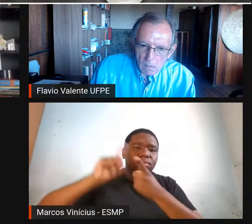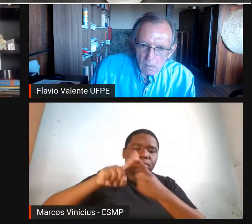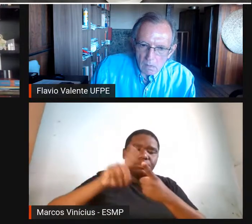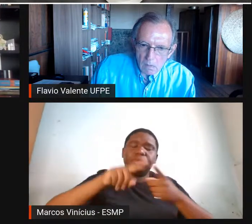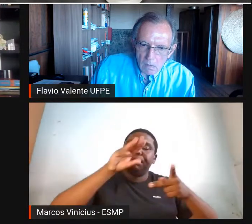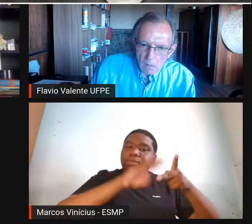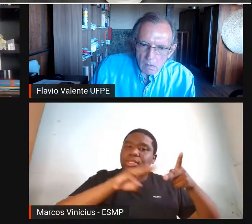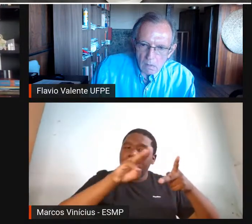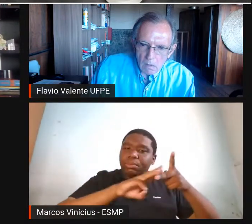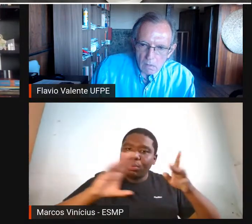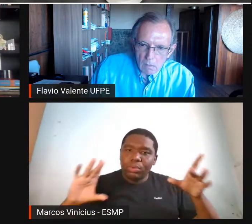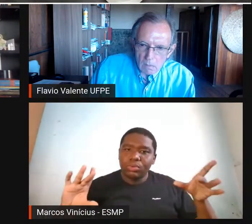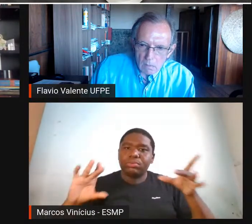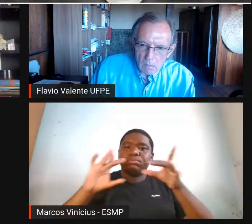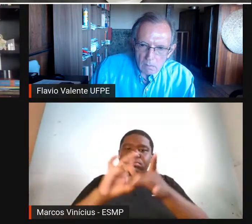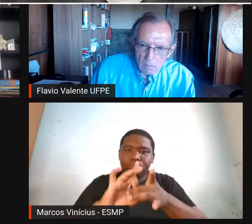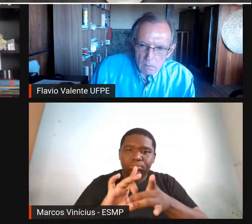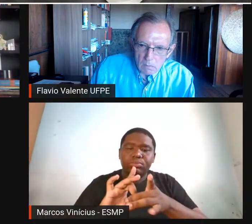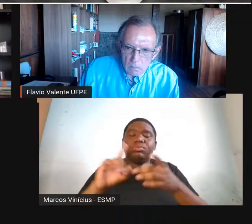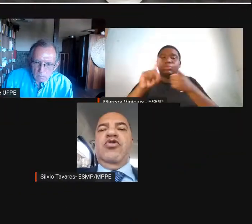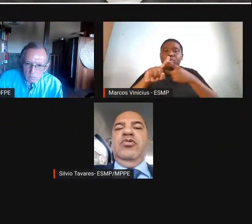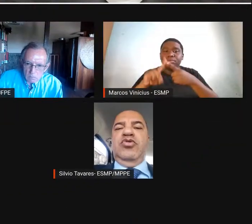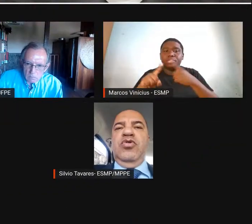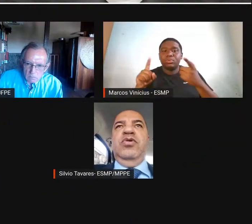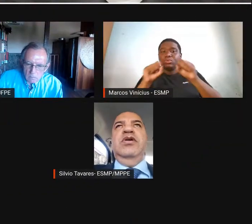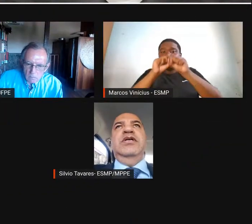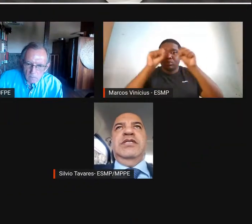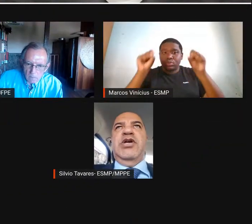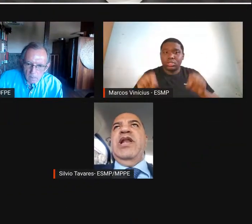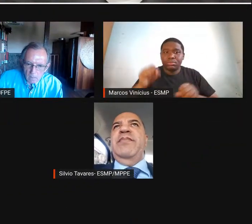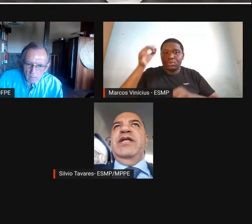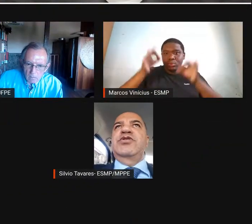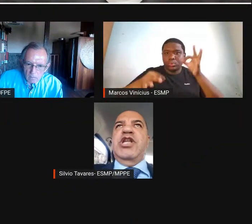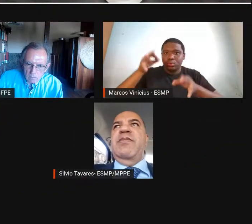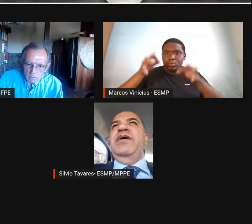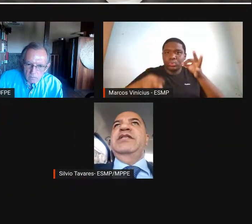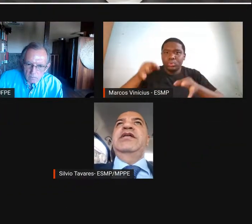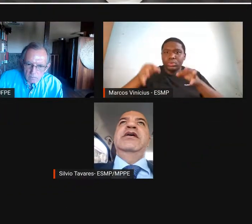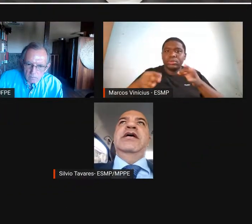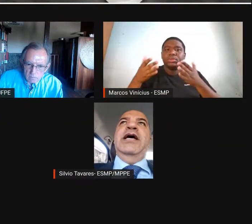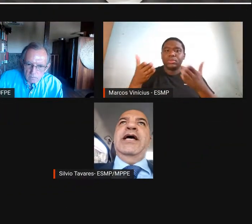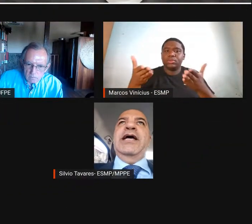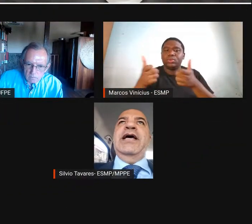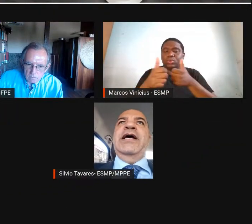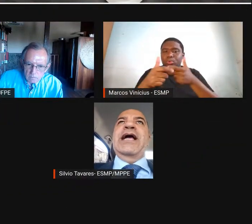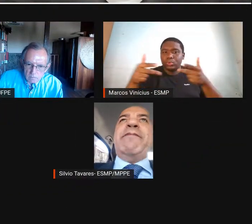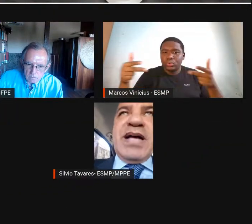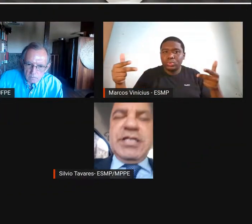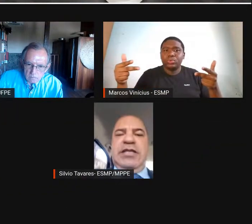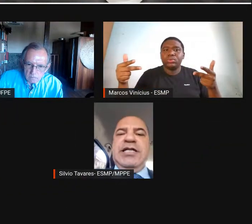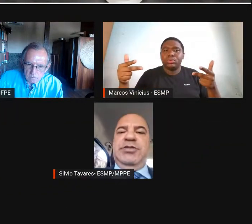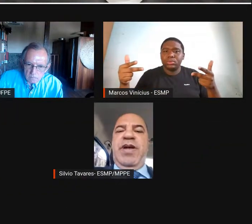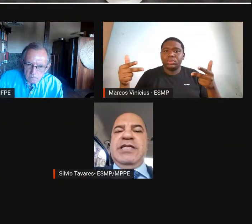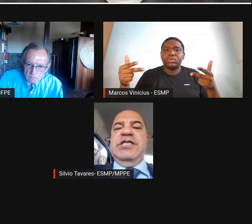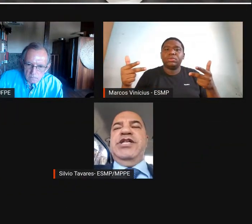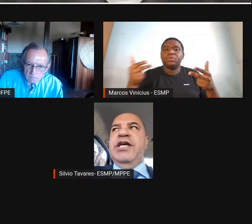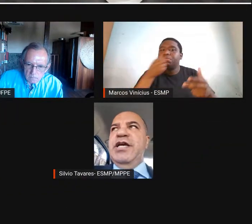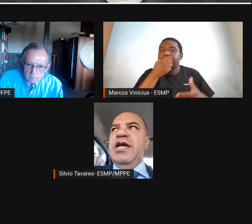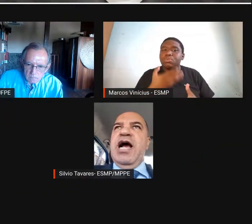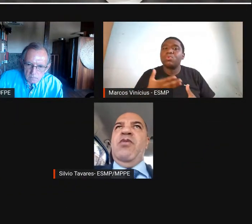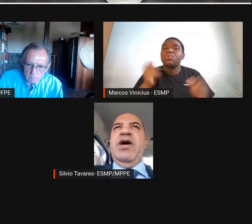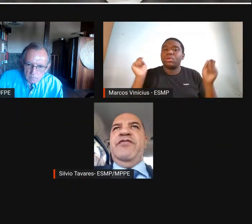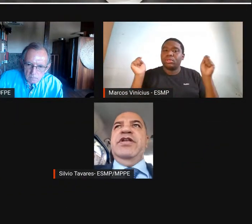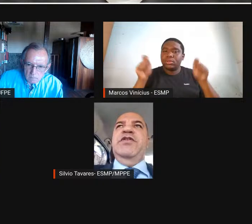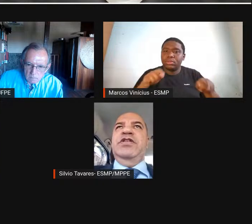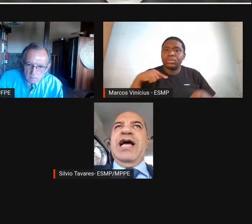engajado, do sistema de justiça como um todo, são elementos extremamente capacitantes para que se